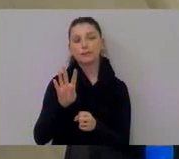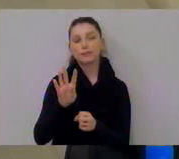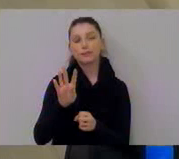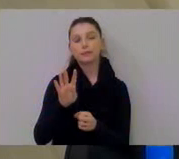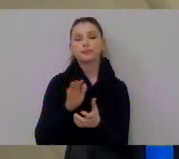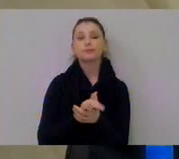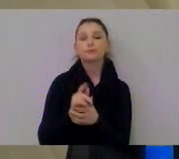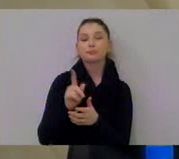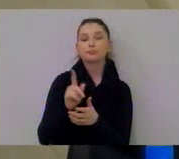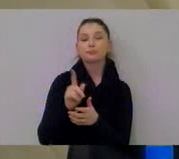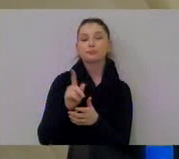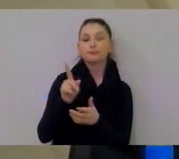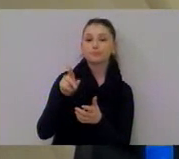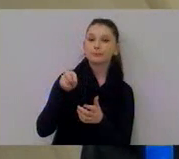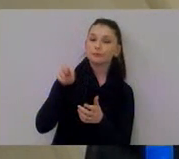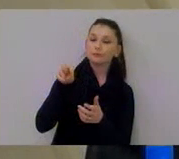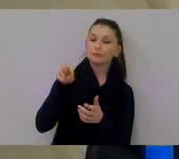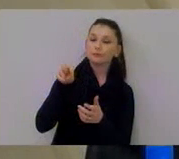304/2015. Autoria,